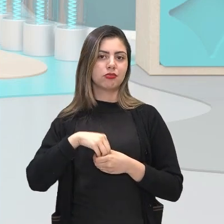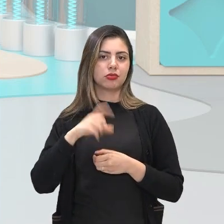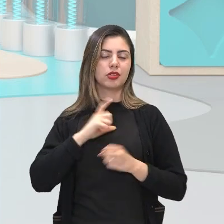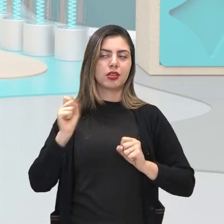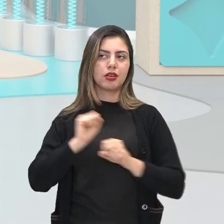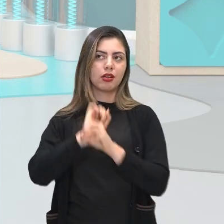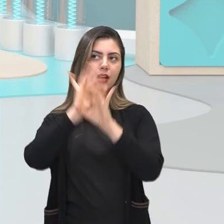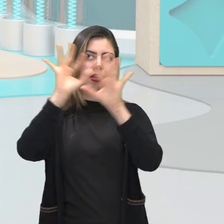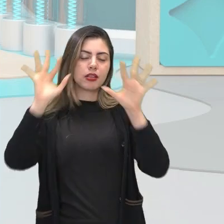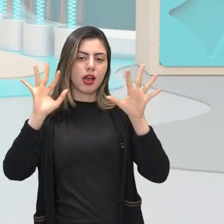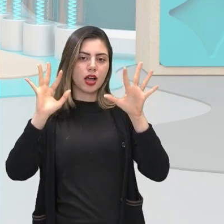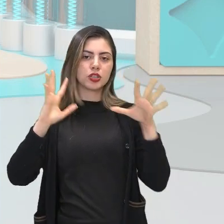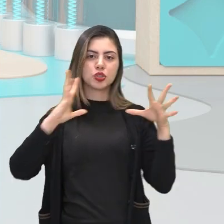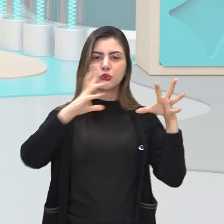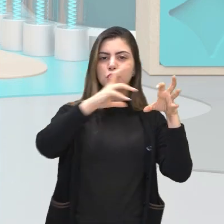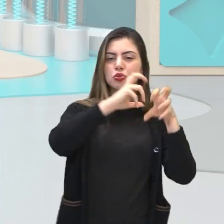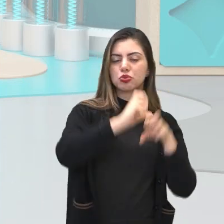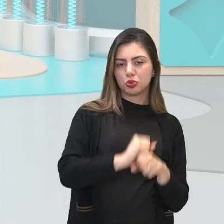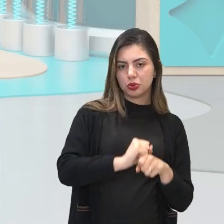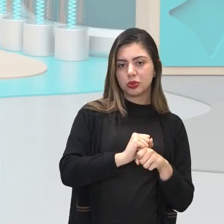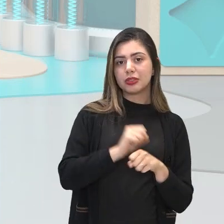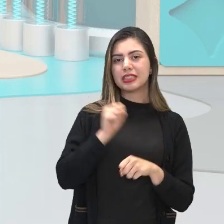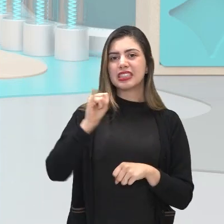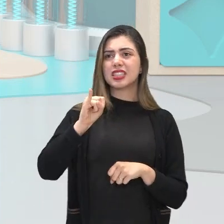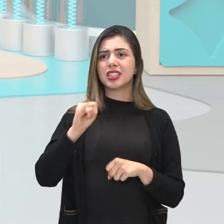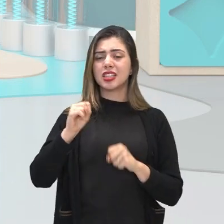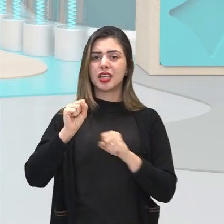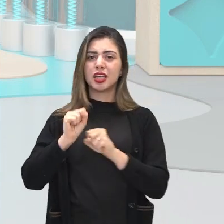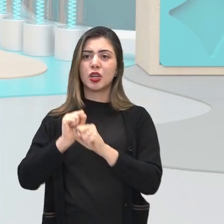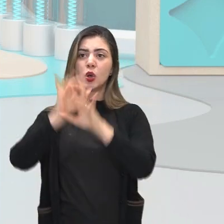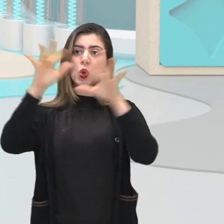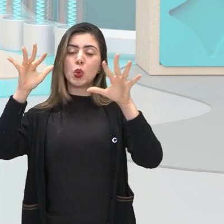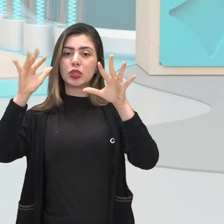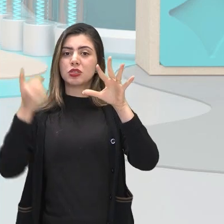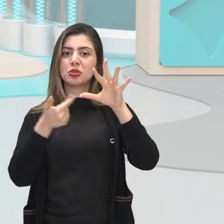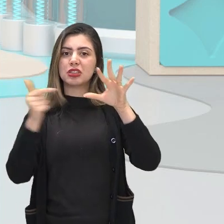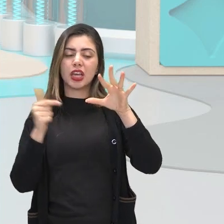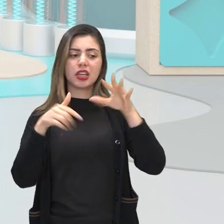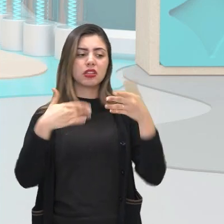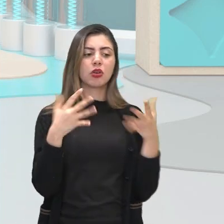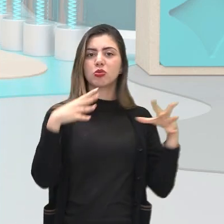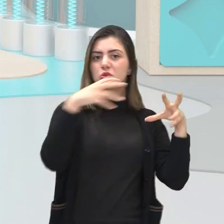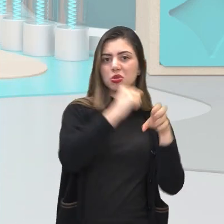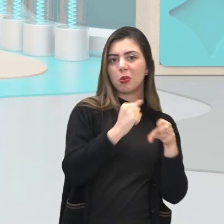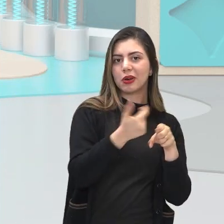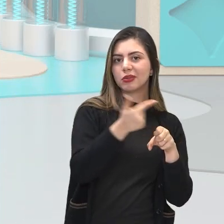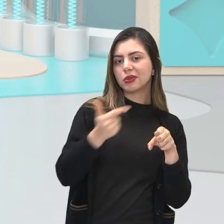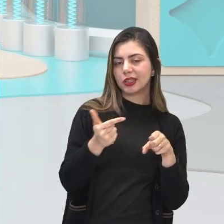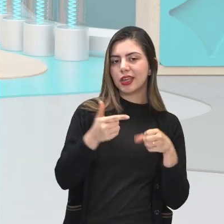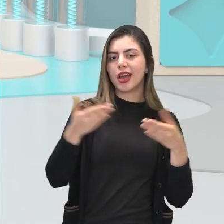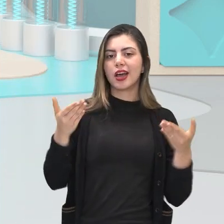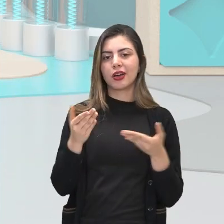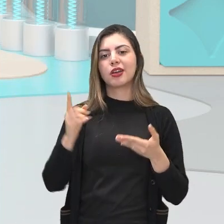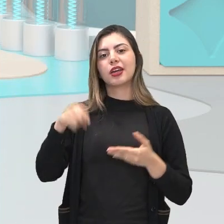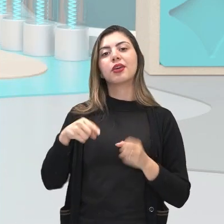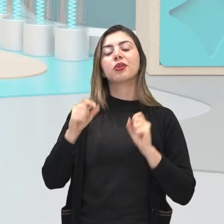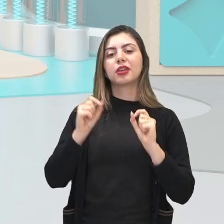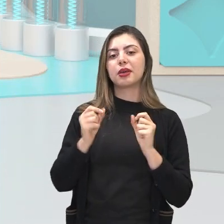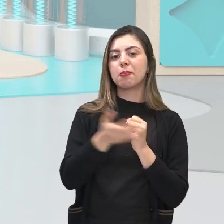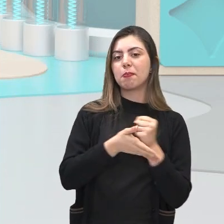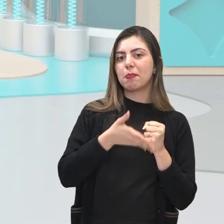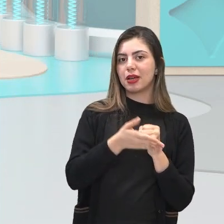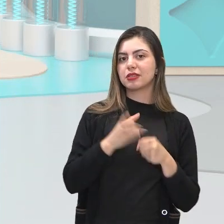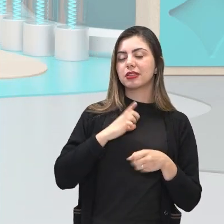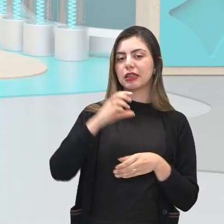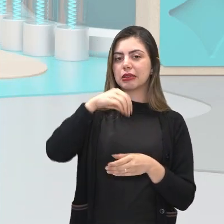passam a ser um fenômeno. E sem luz, não há sombra. Então, vejamos os dois tipos básicos de sombra na